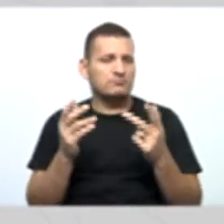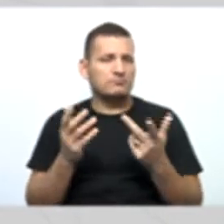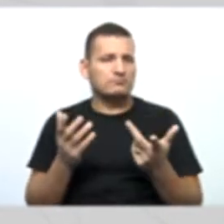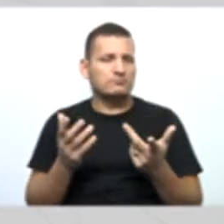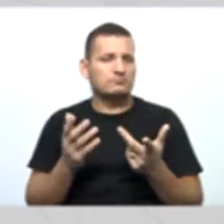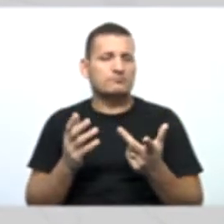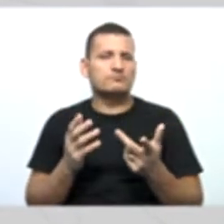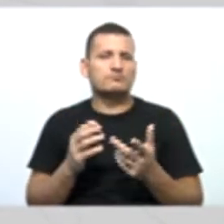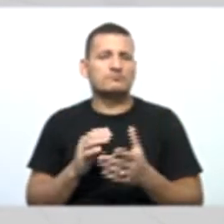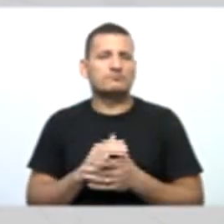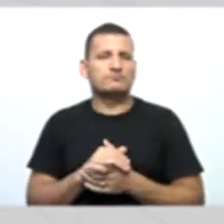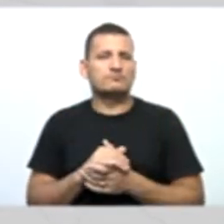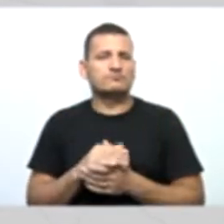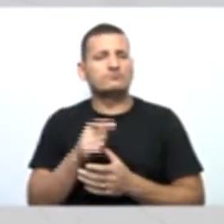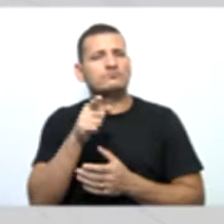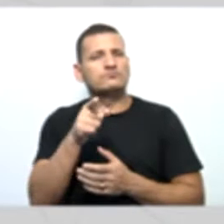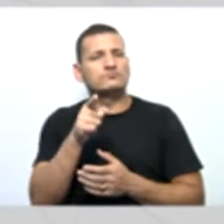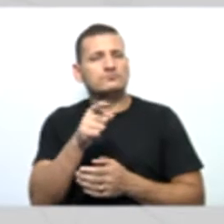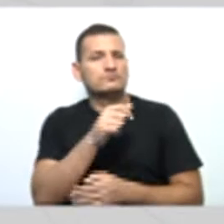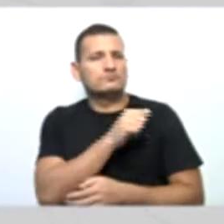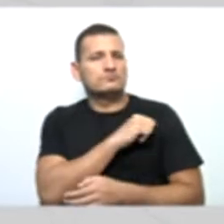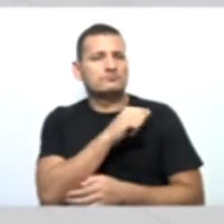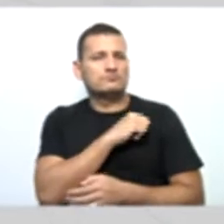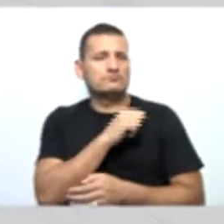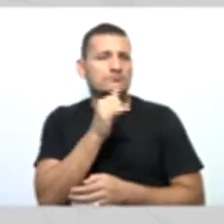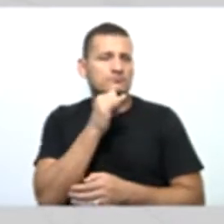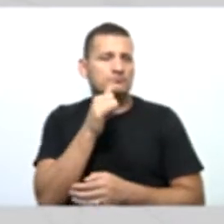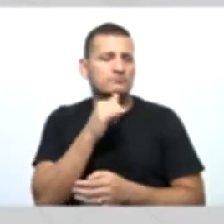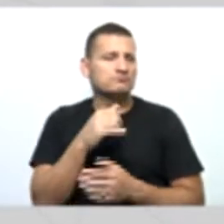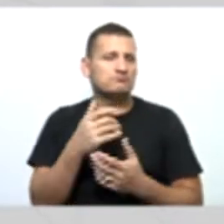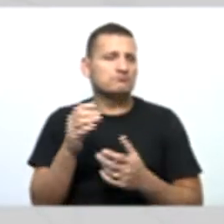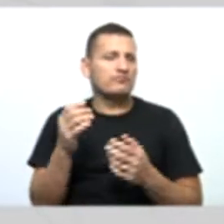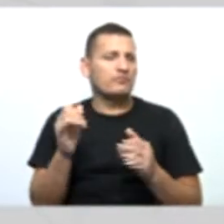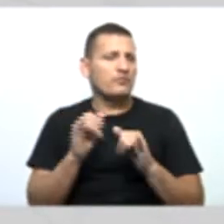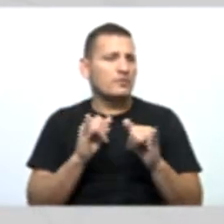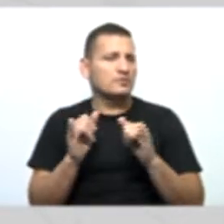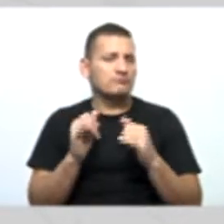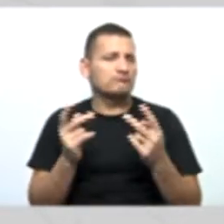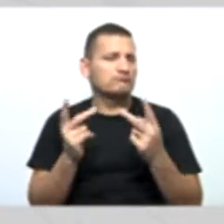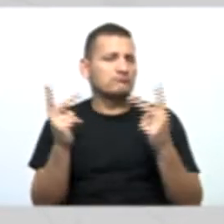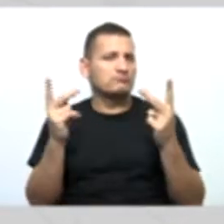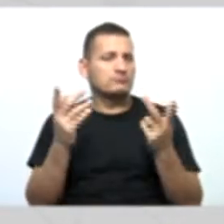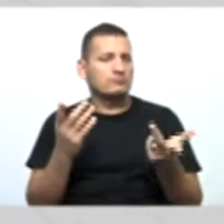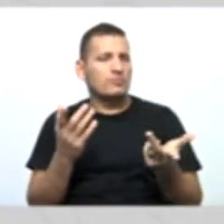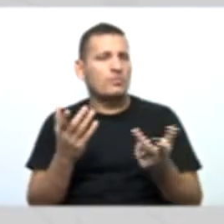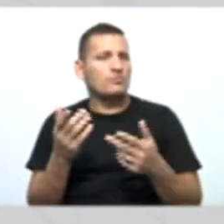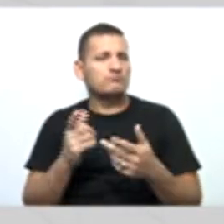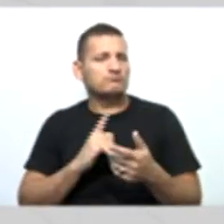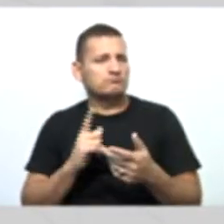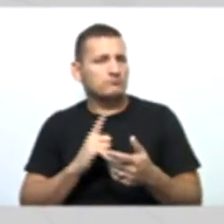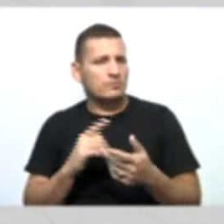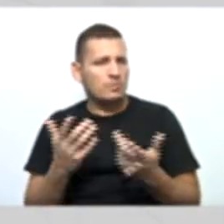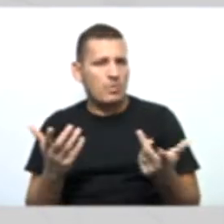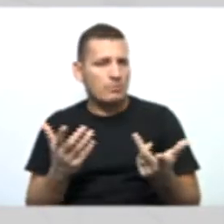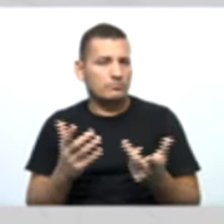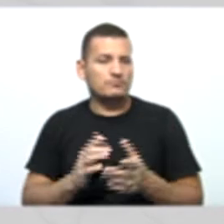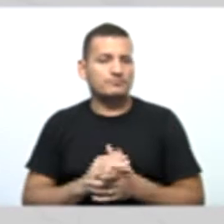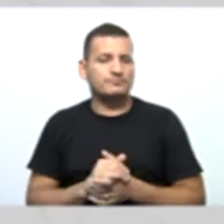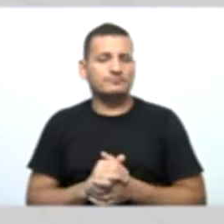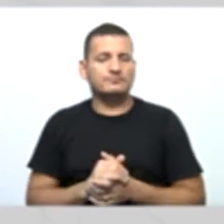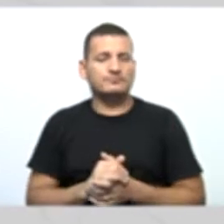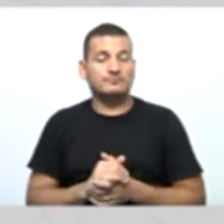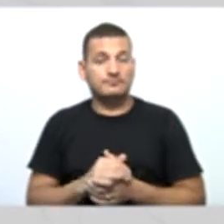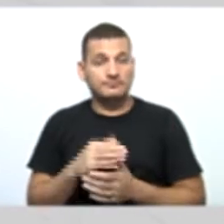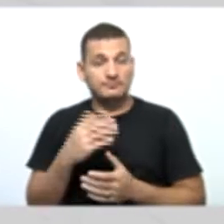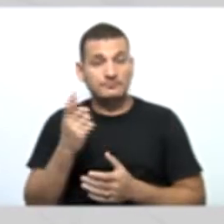Qual o valor que você, aluno, aí, dá à informação? Veja bem, já pensou se você tivesse